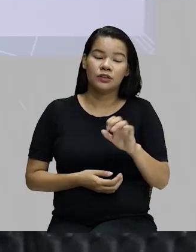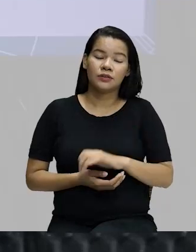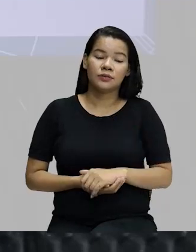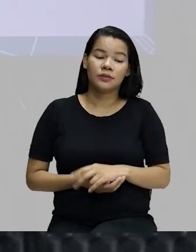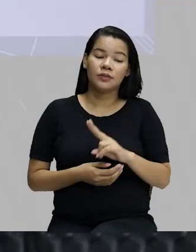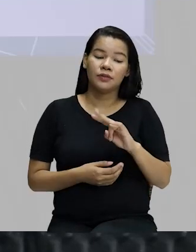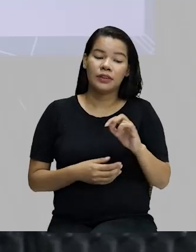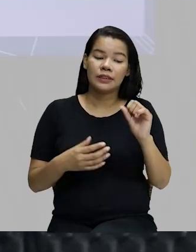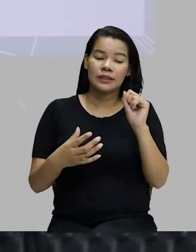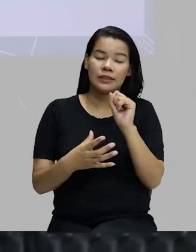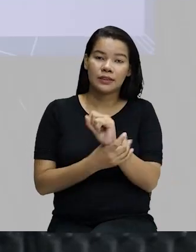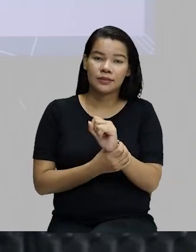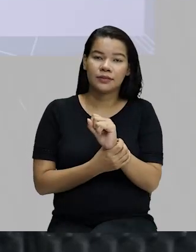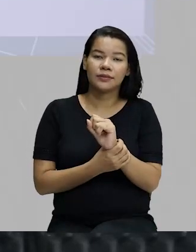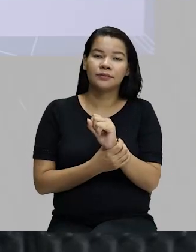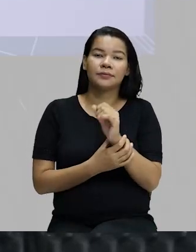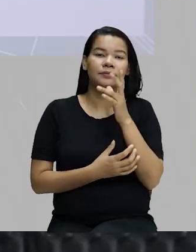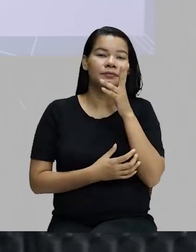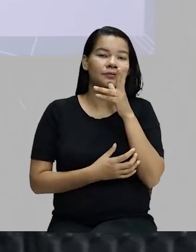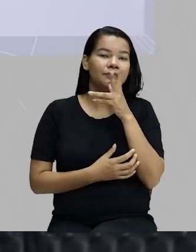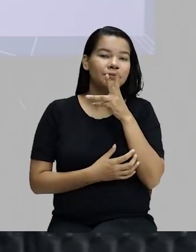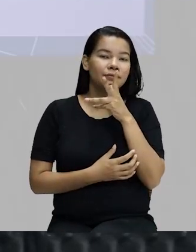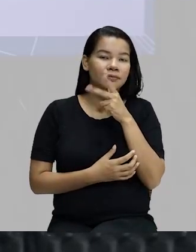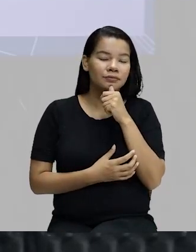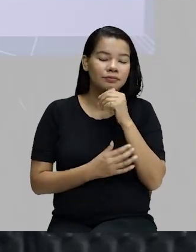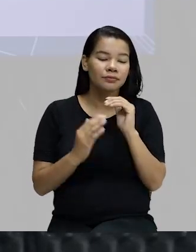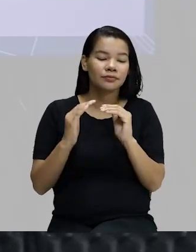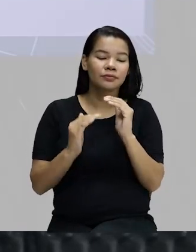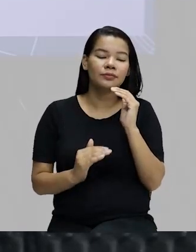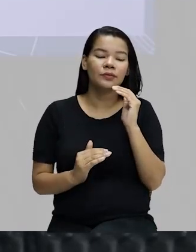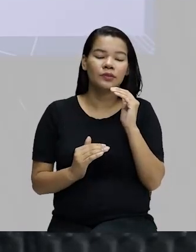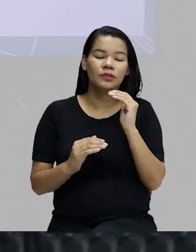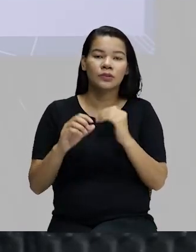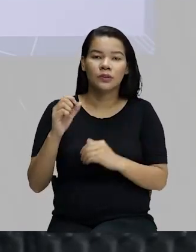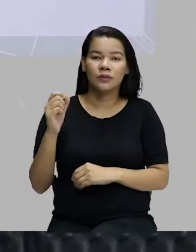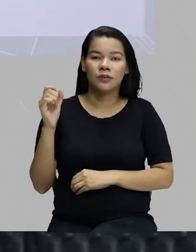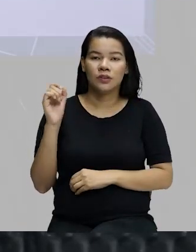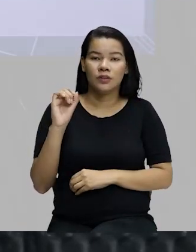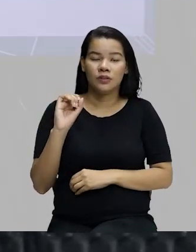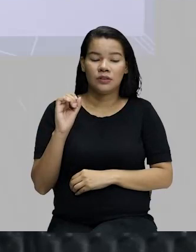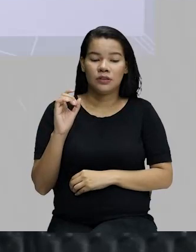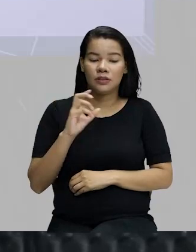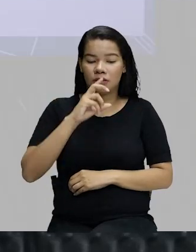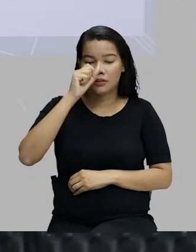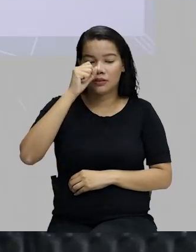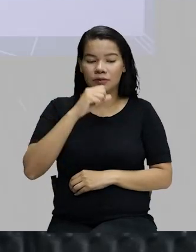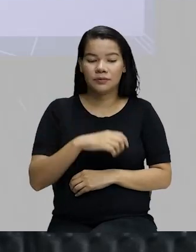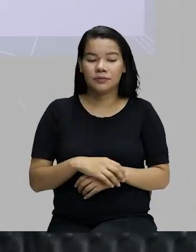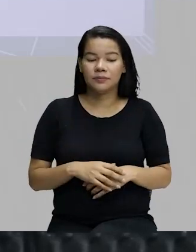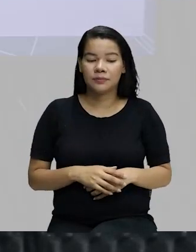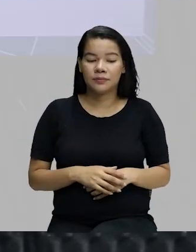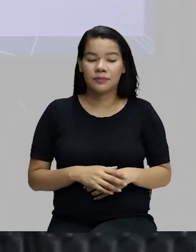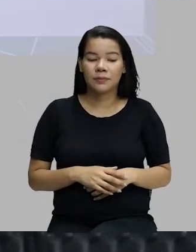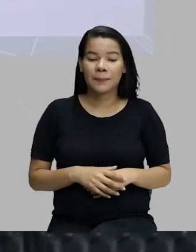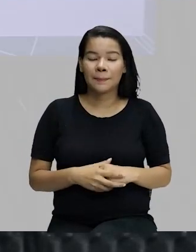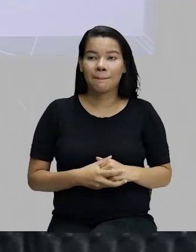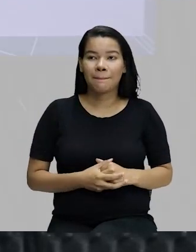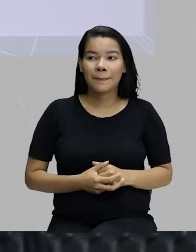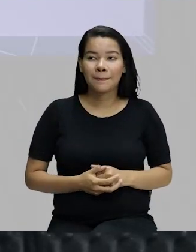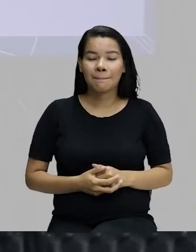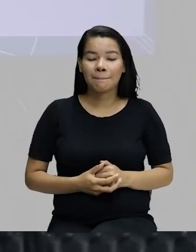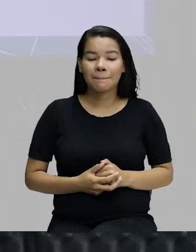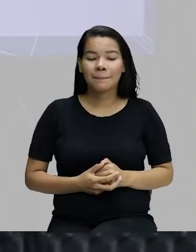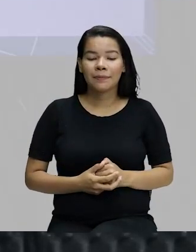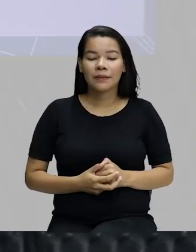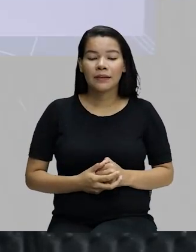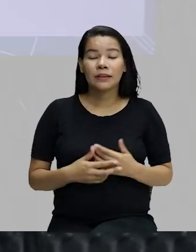ele vai segurar, retardando, né, diminuindo essa velocidade, tornando os nêutrons térmicos, de modo